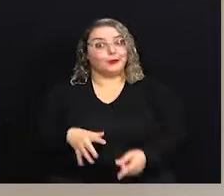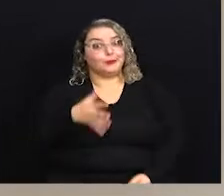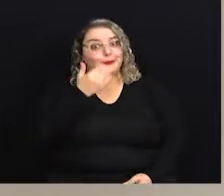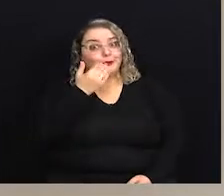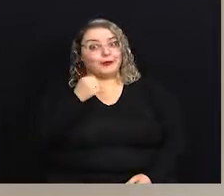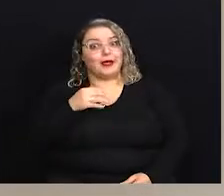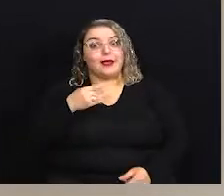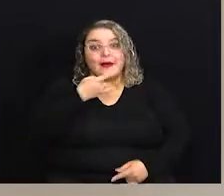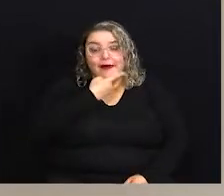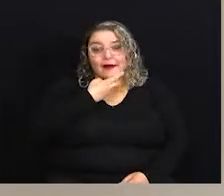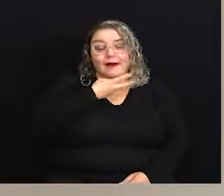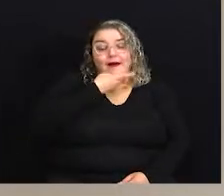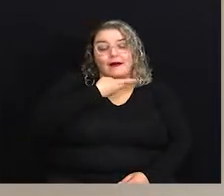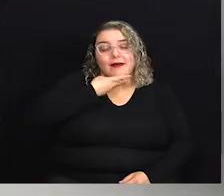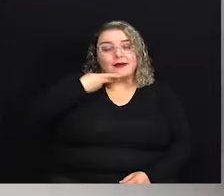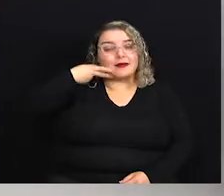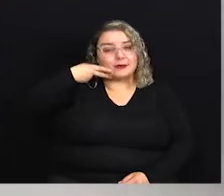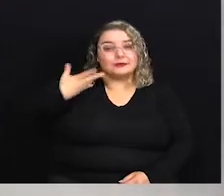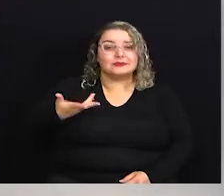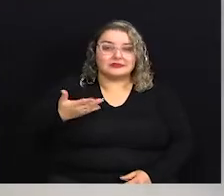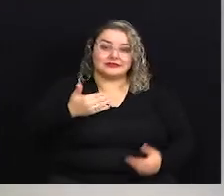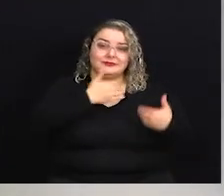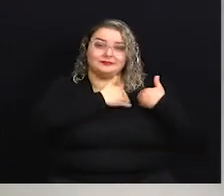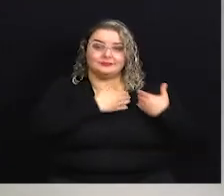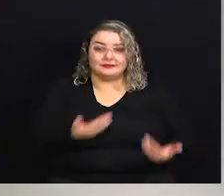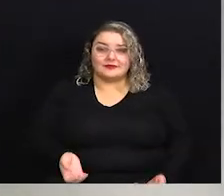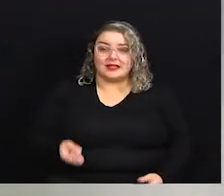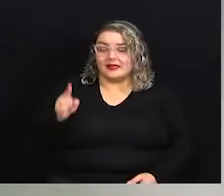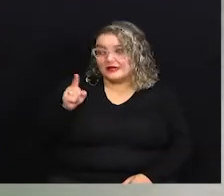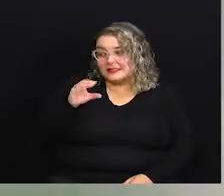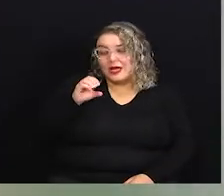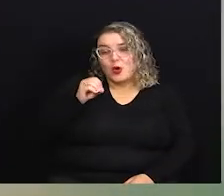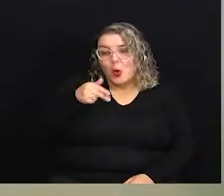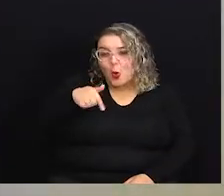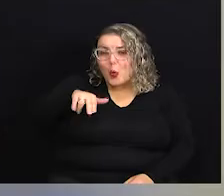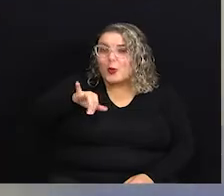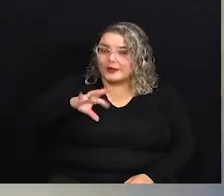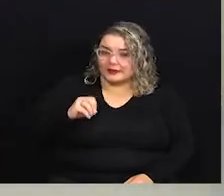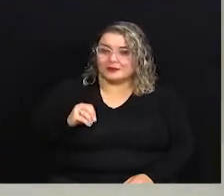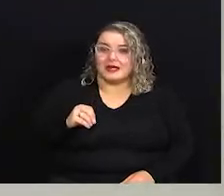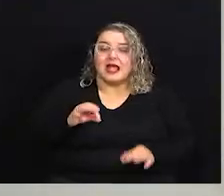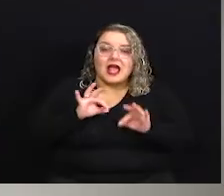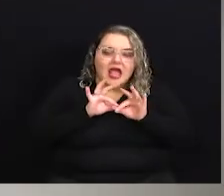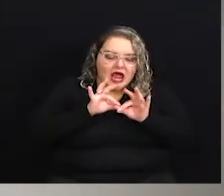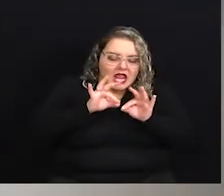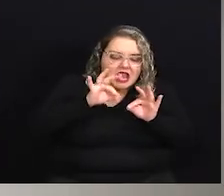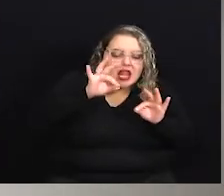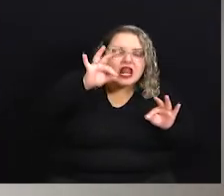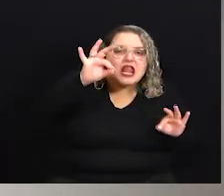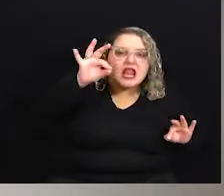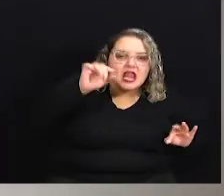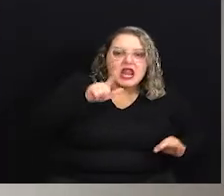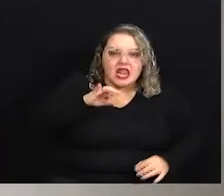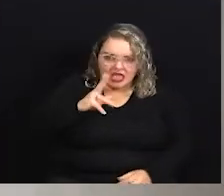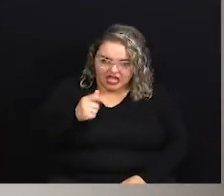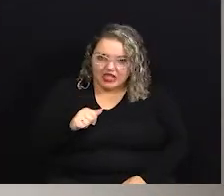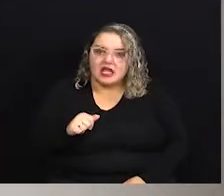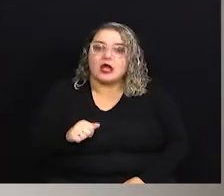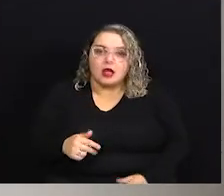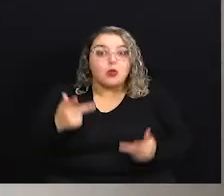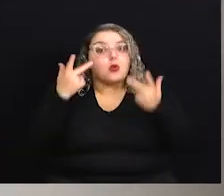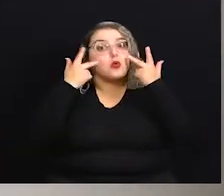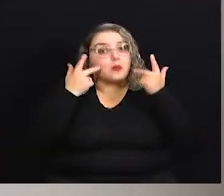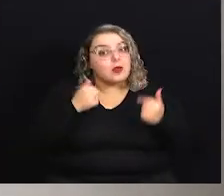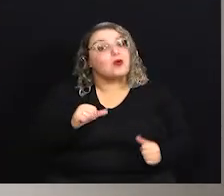engoliu a lingerie da tutora. Esse aí mandou para dentro coquinhos de palmeira. Linha é bastante comum